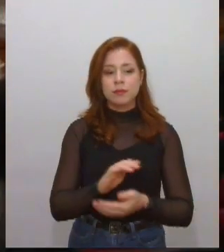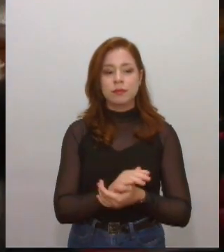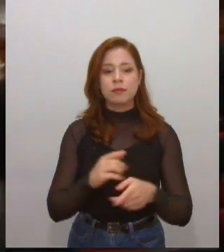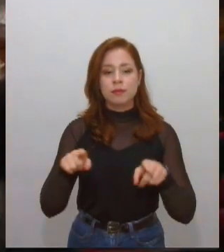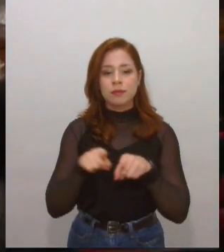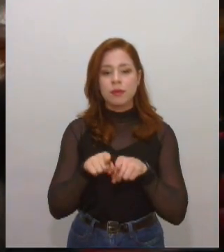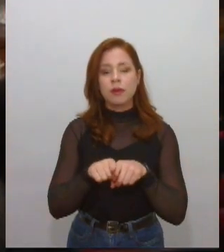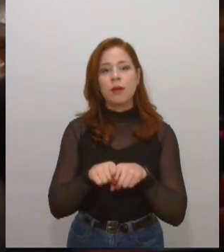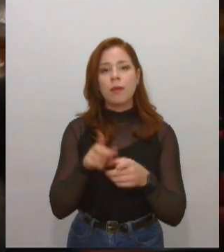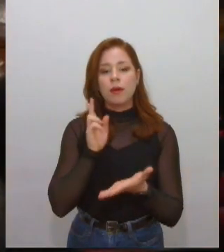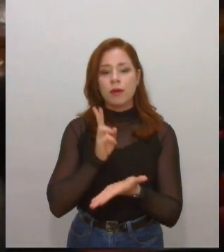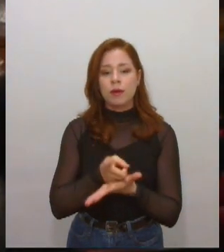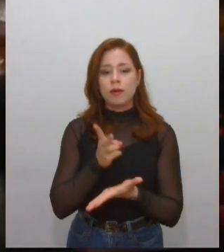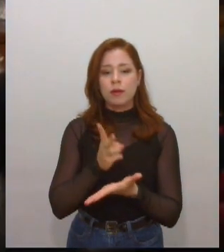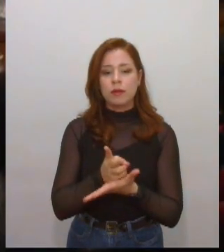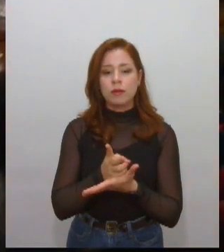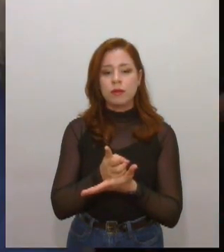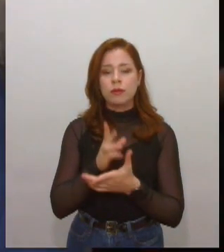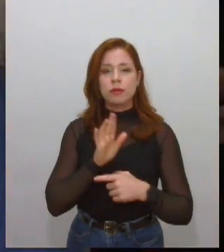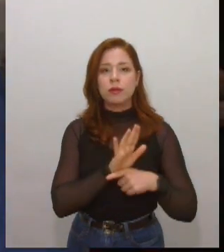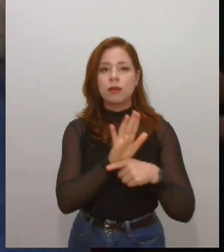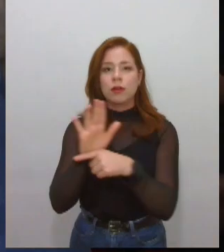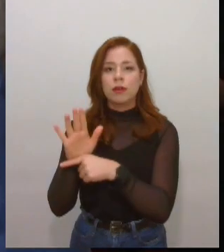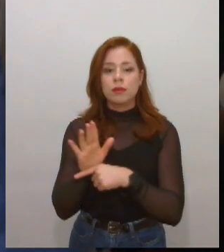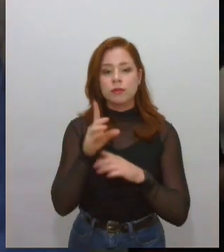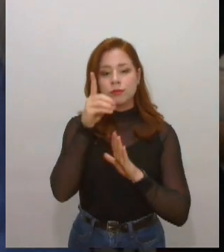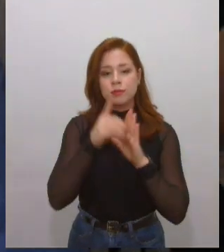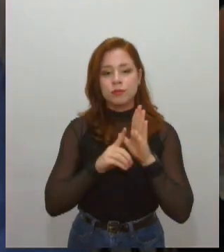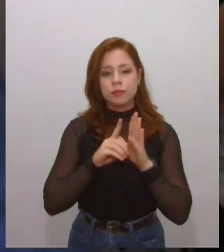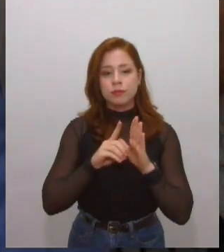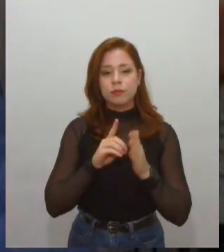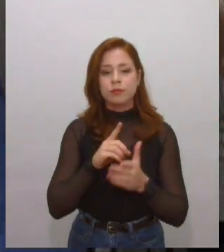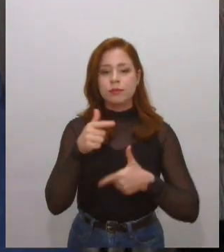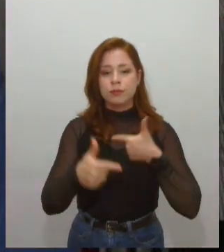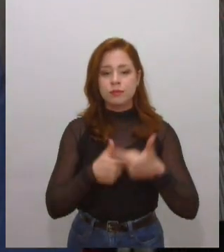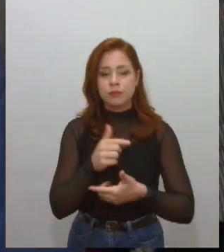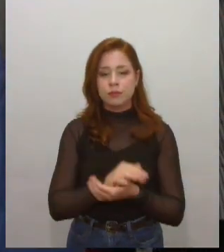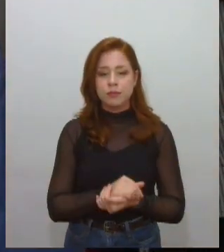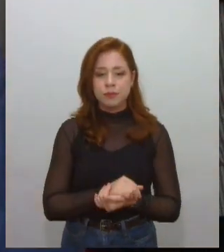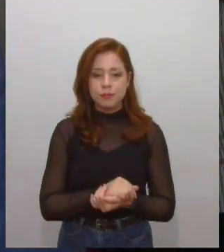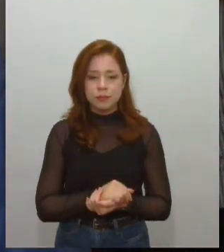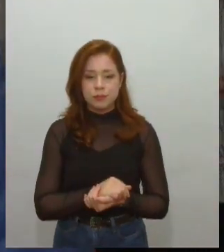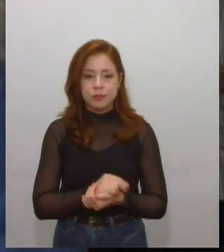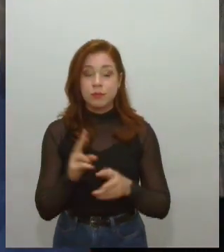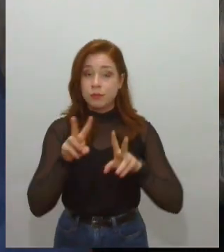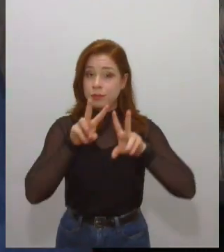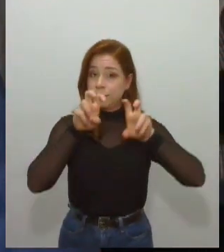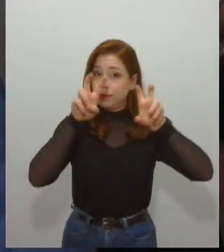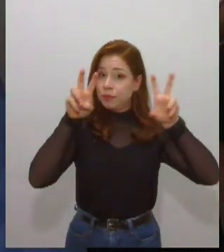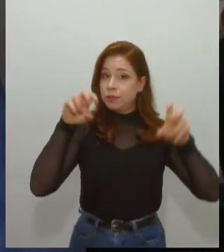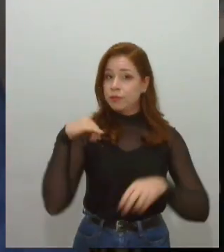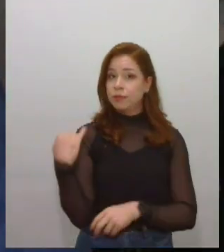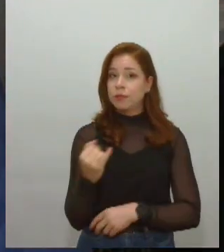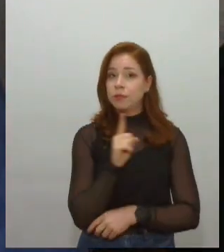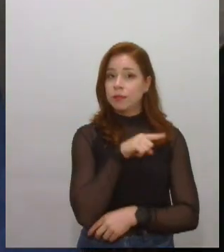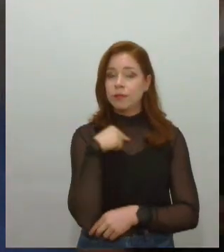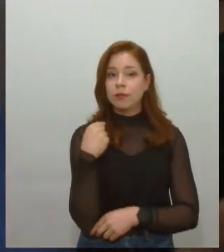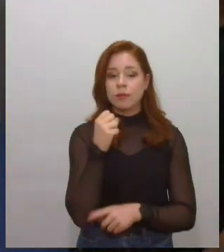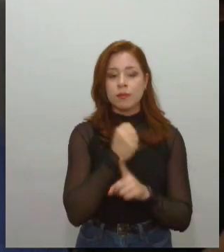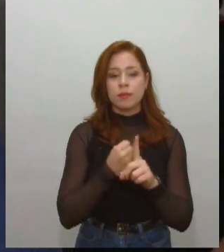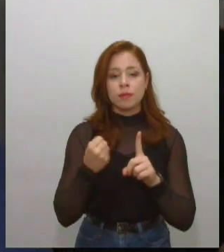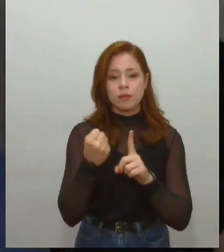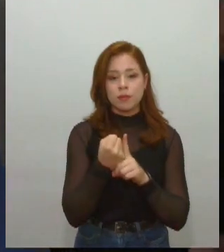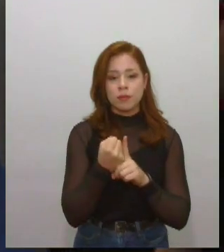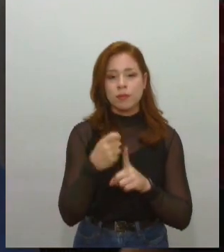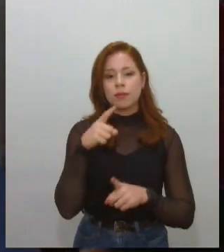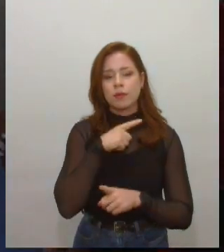em defesa dos direitos trabalhistas. Traz luz a um tema relevante para a nossa sociedade. Nós temos muitas práticas